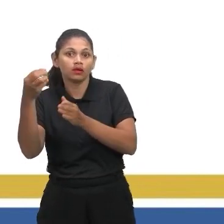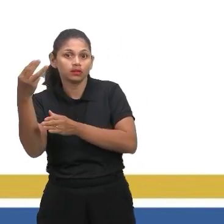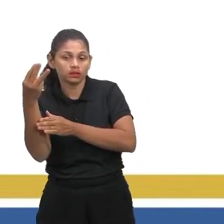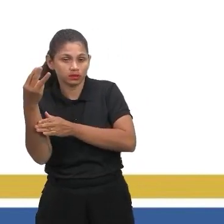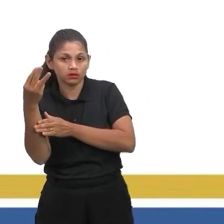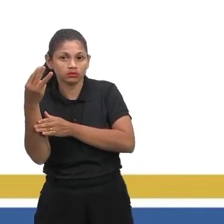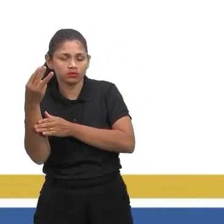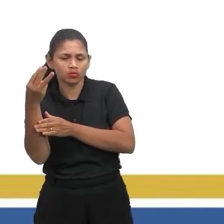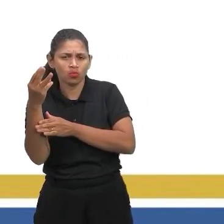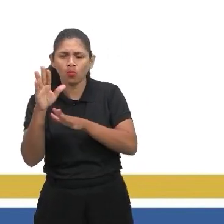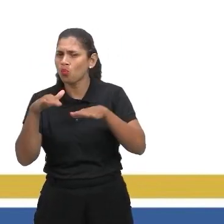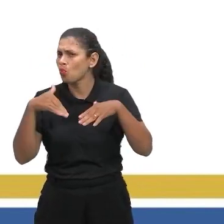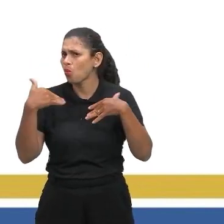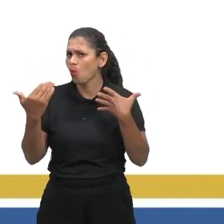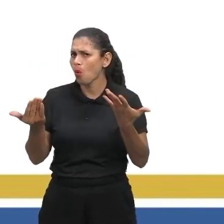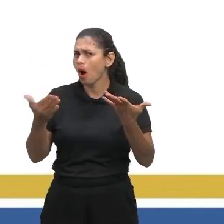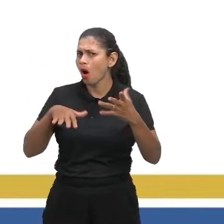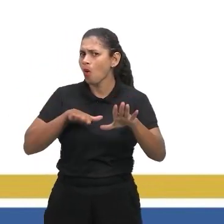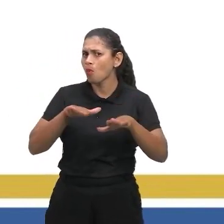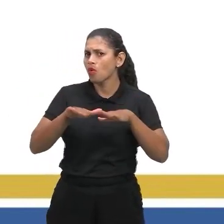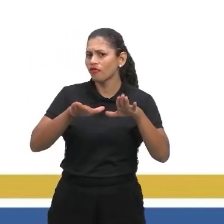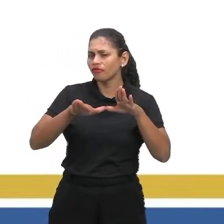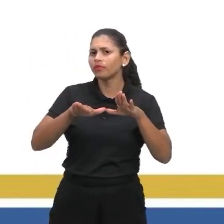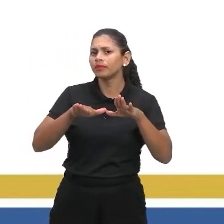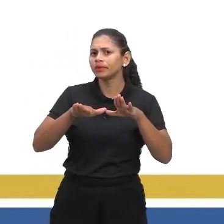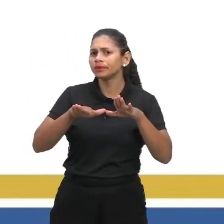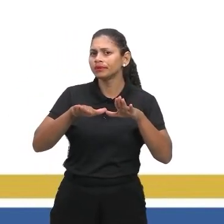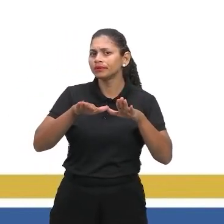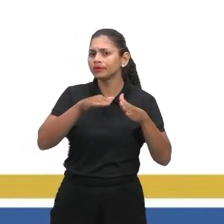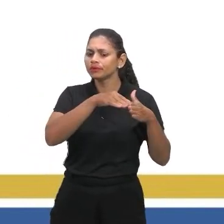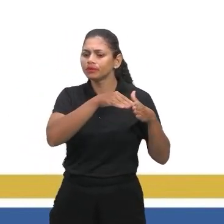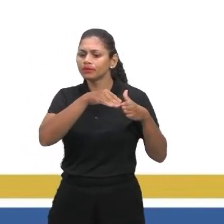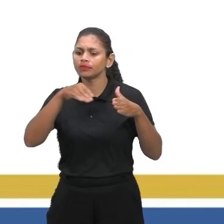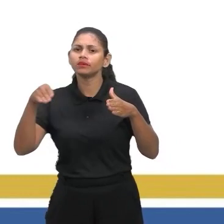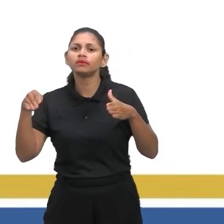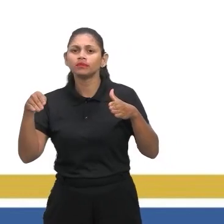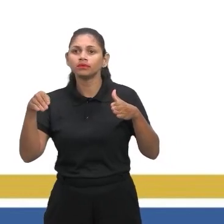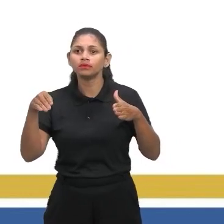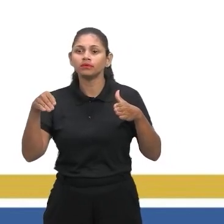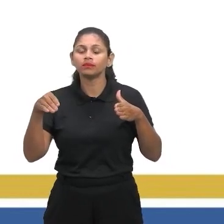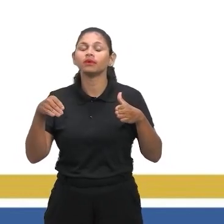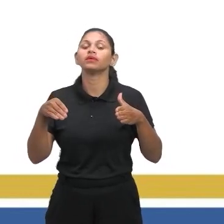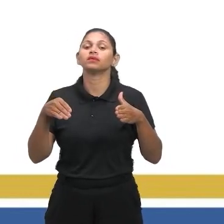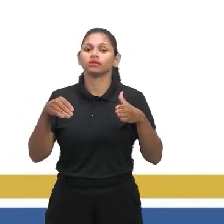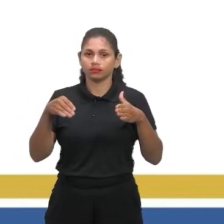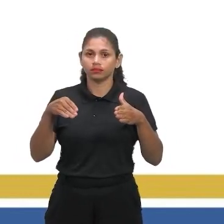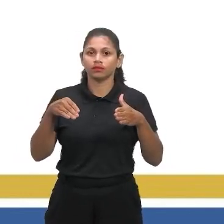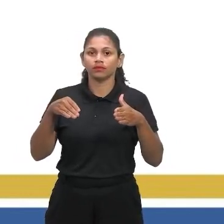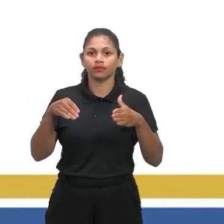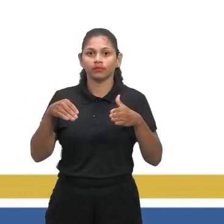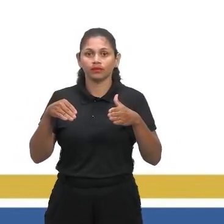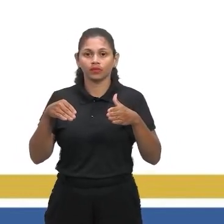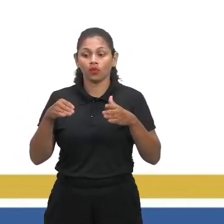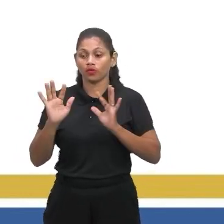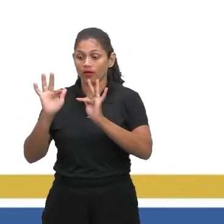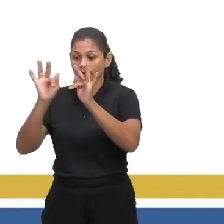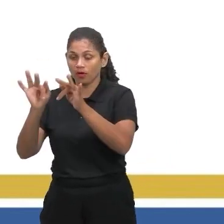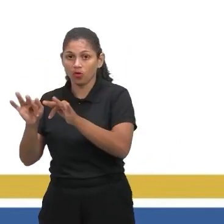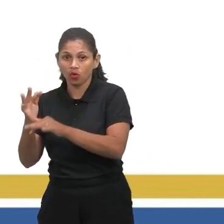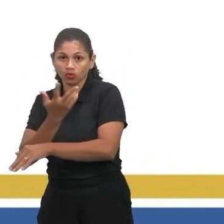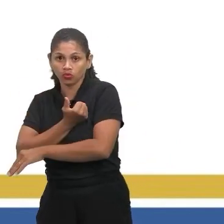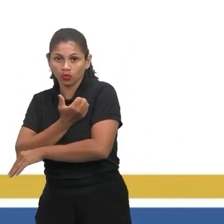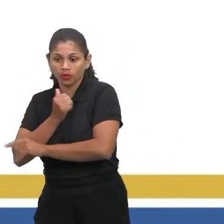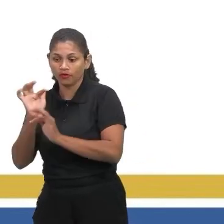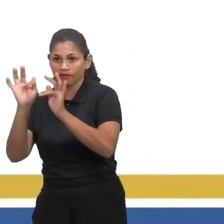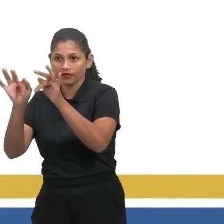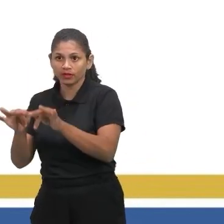percorrida por esse móvel? A gente já conheceu o que é deslocamento. Deslocamento é o quê? É você pegar a posição final menos